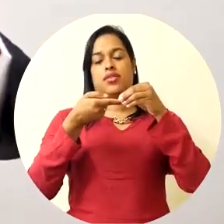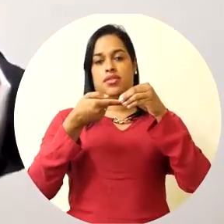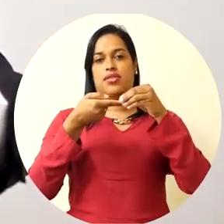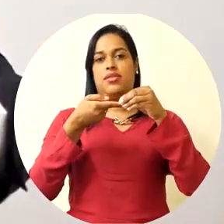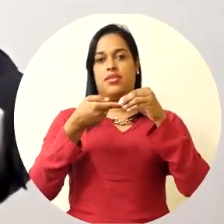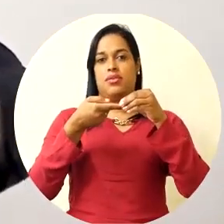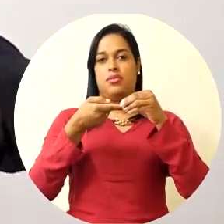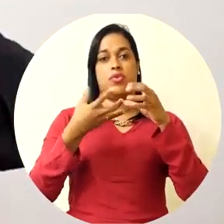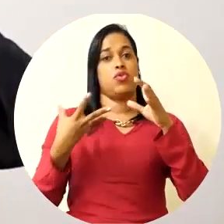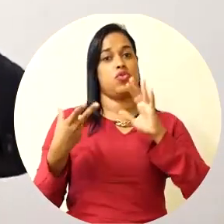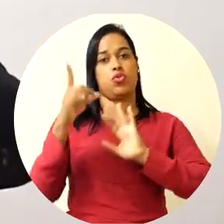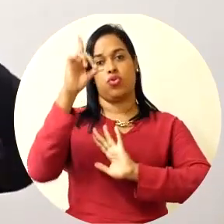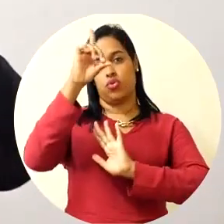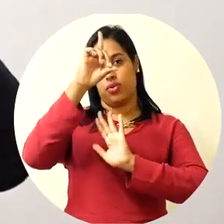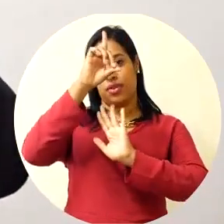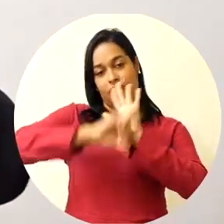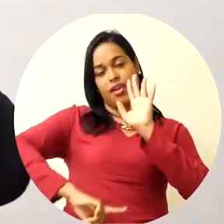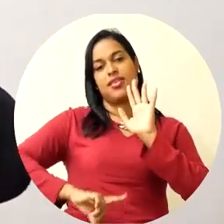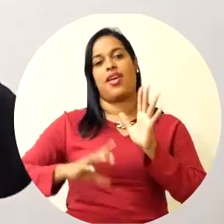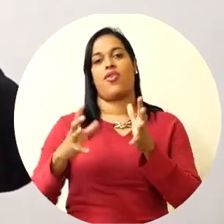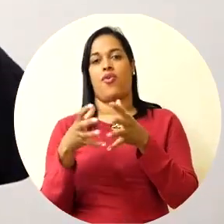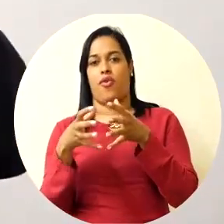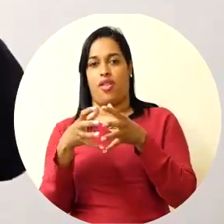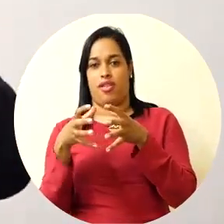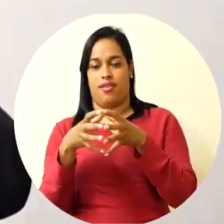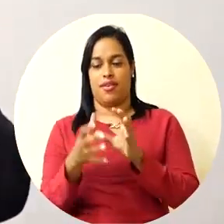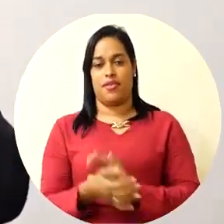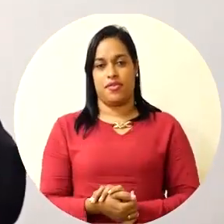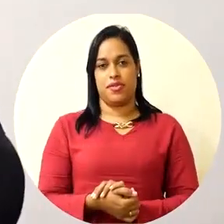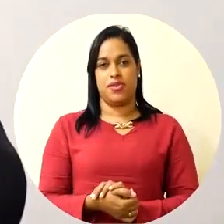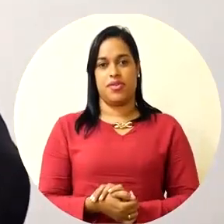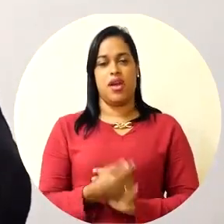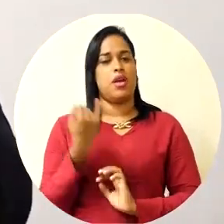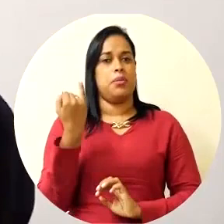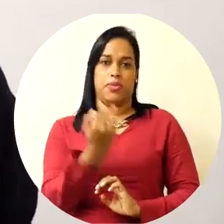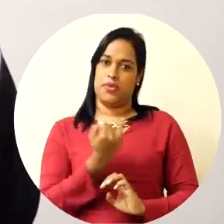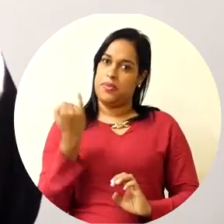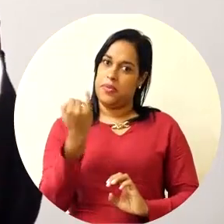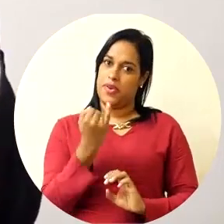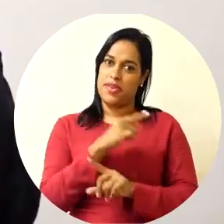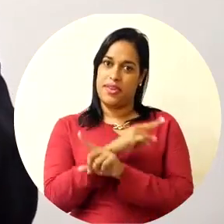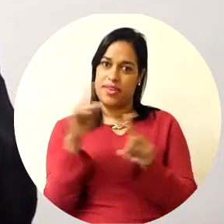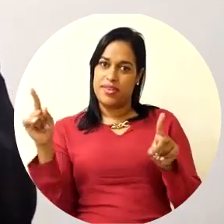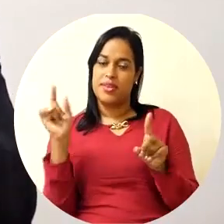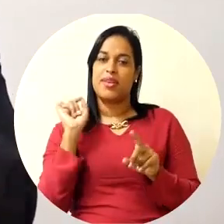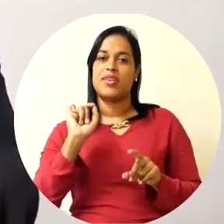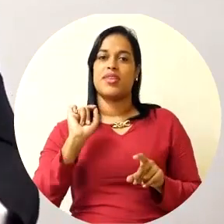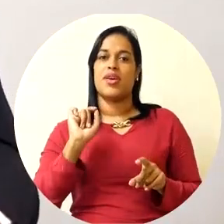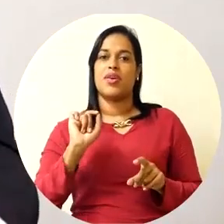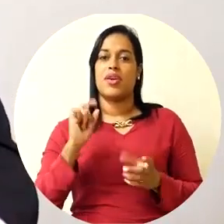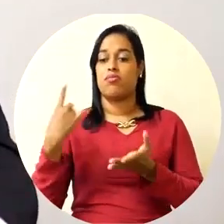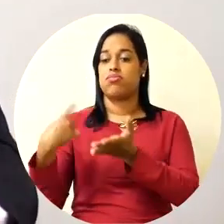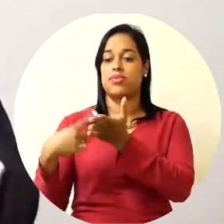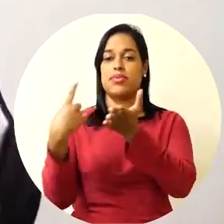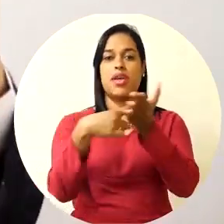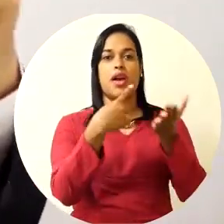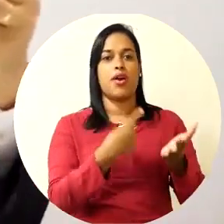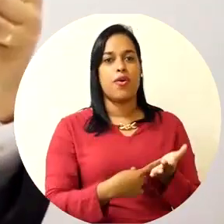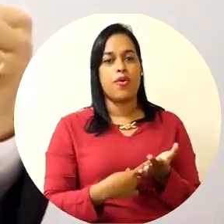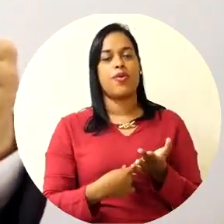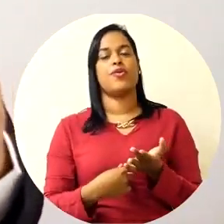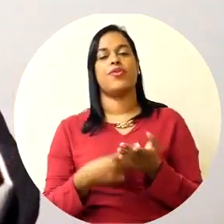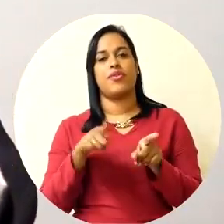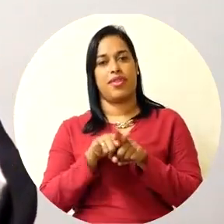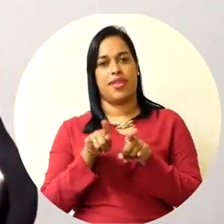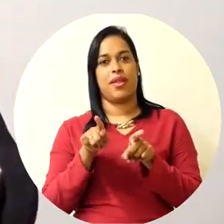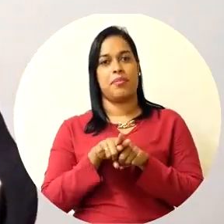os princípios gerais do direito coletivo. São de suma importância. Aqueles que determinam os